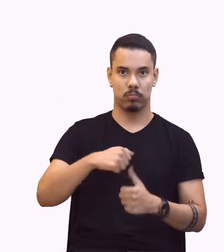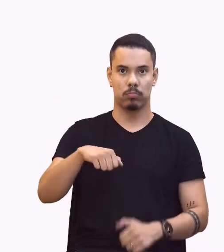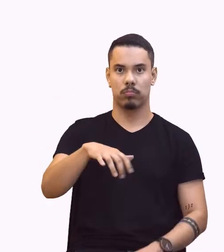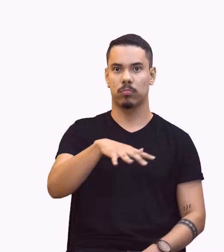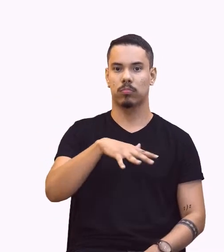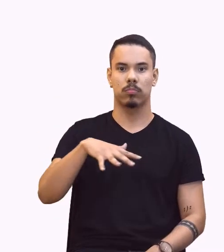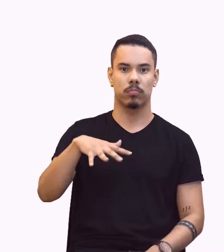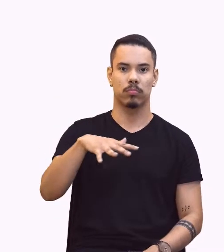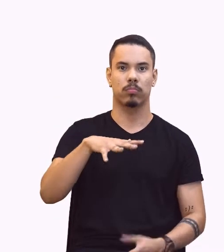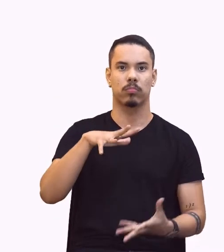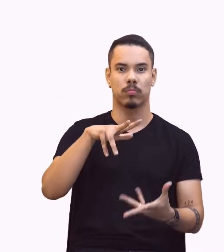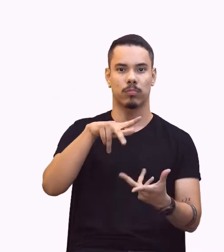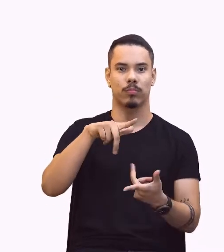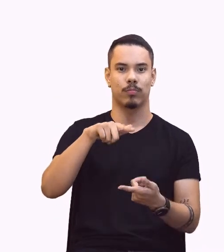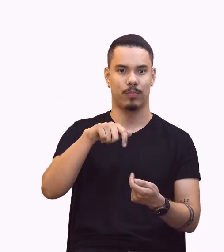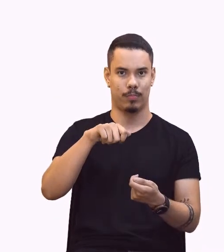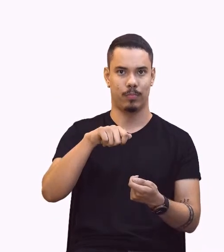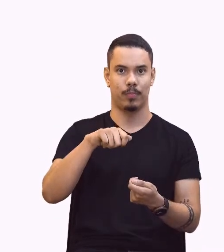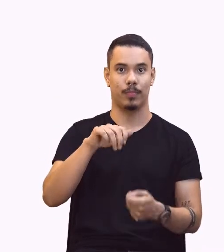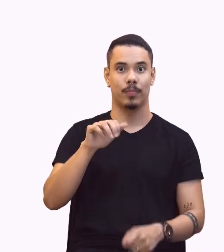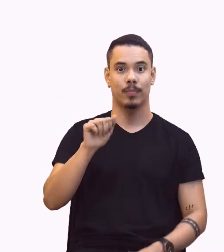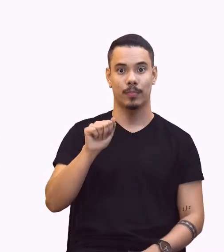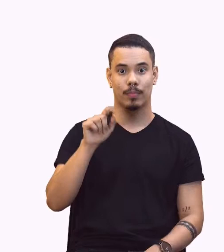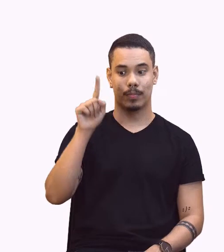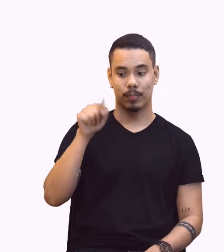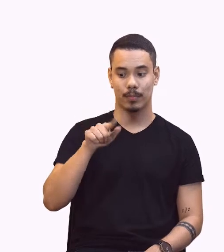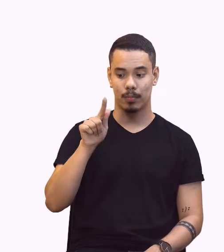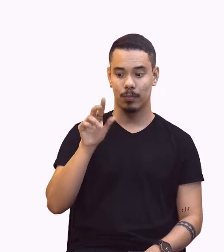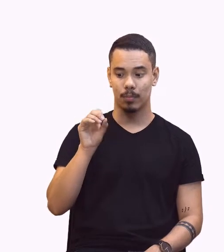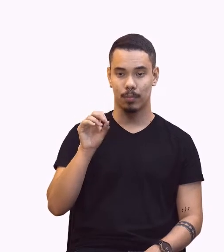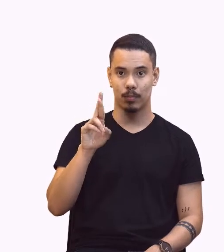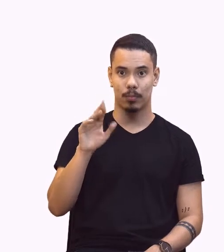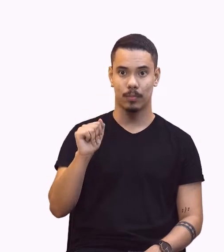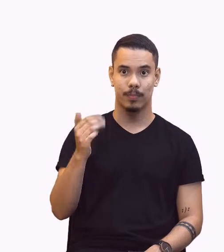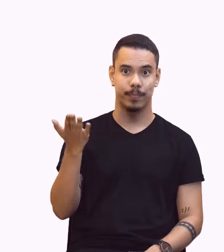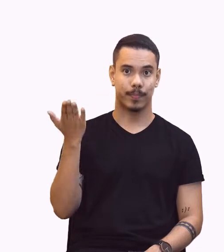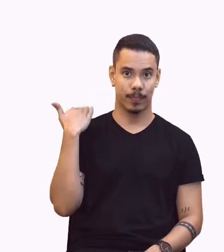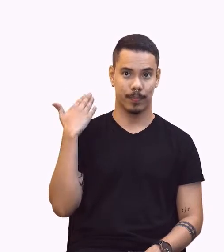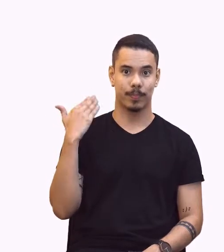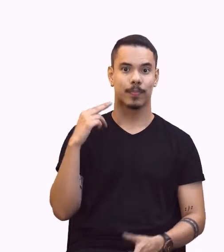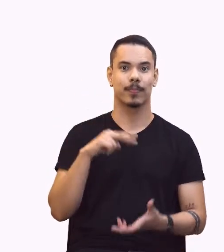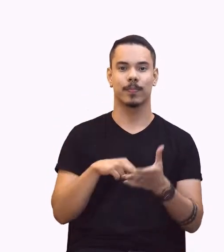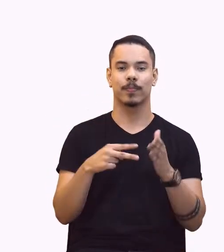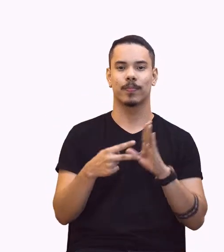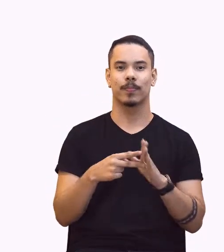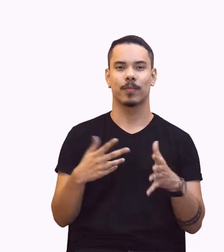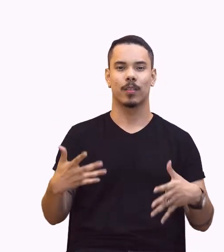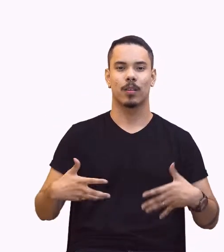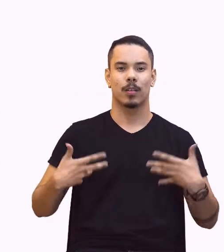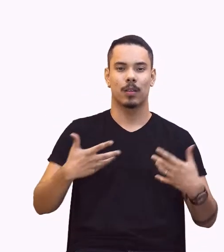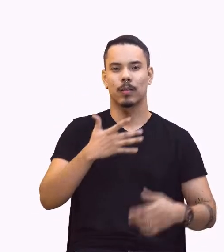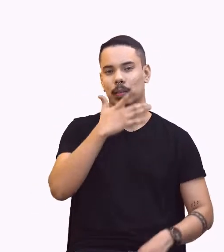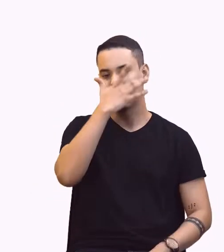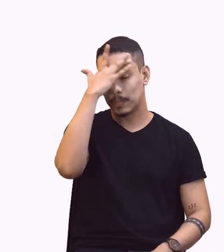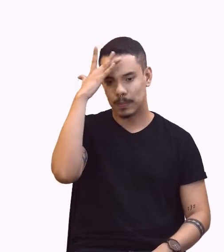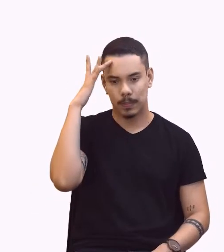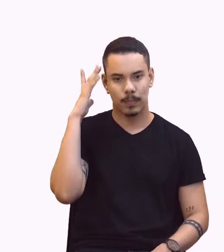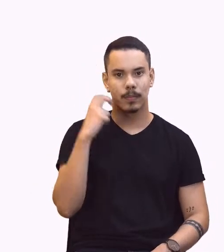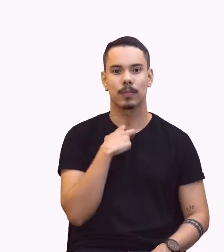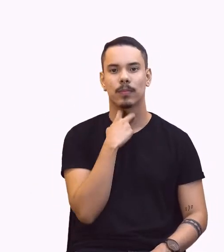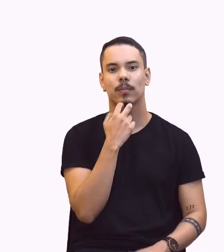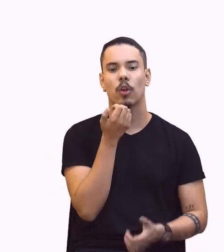mundial. A ágora antiga foi animada por vozes que ofereciam as